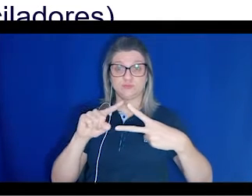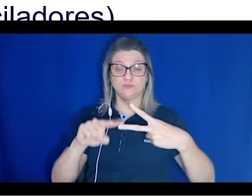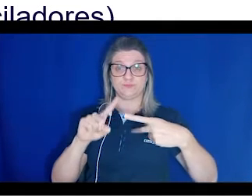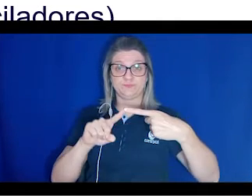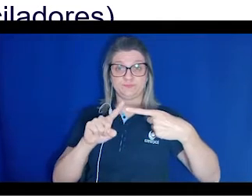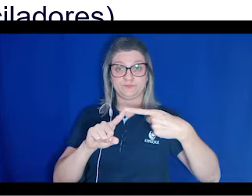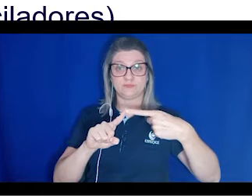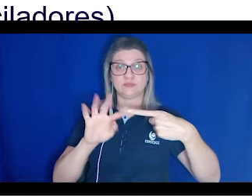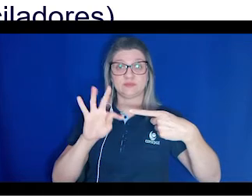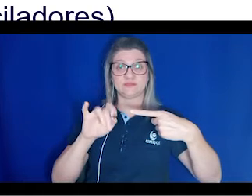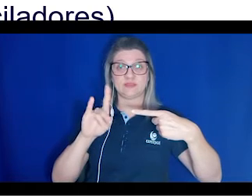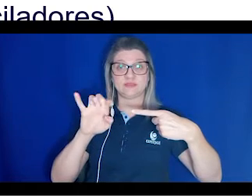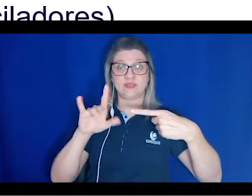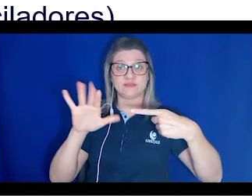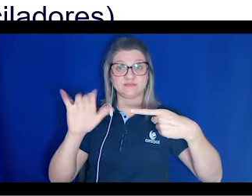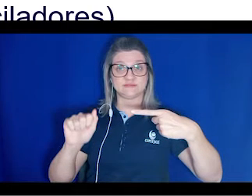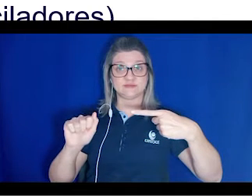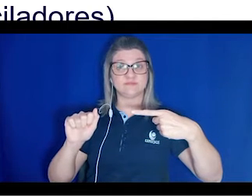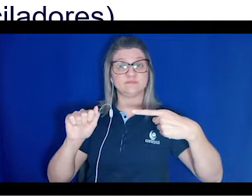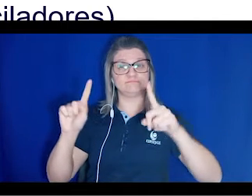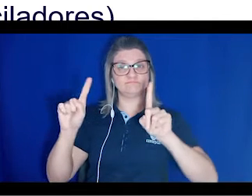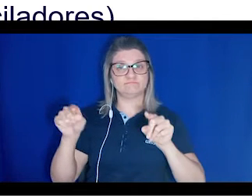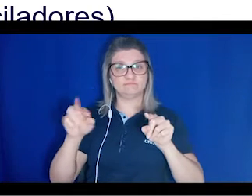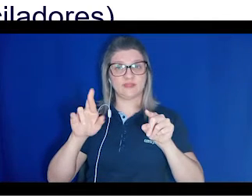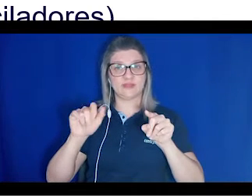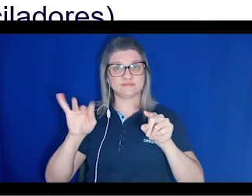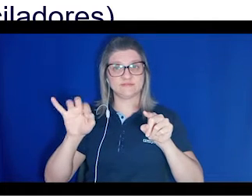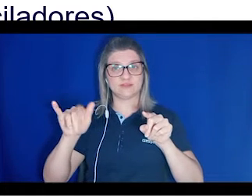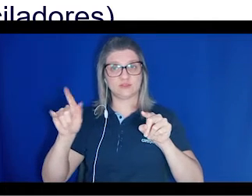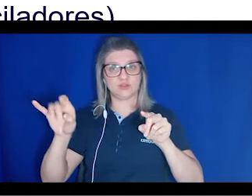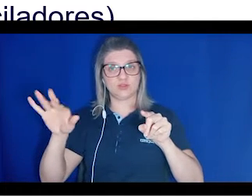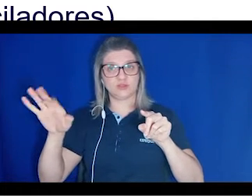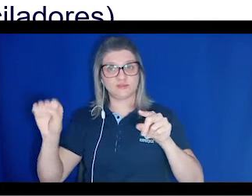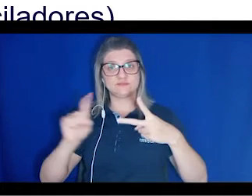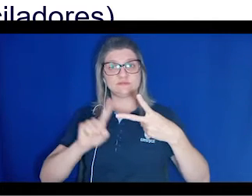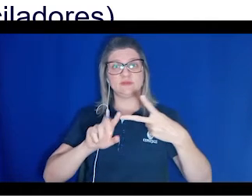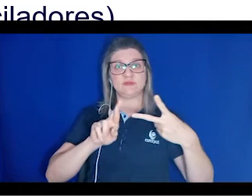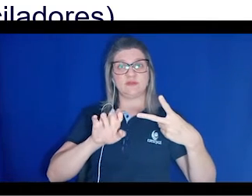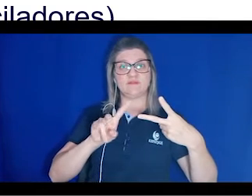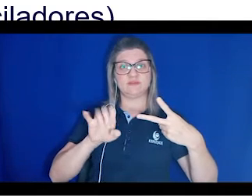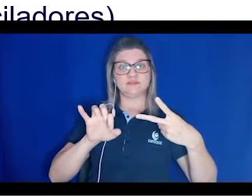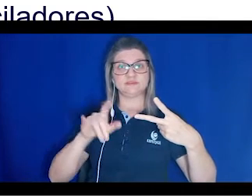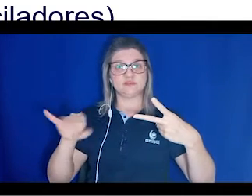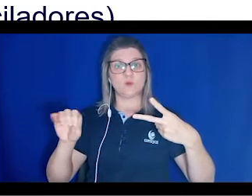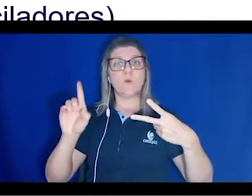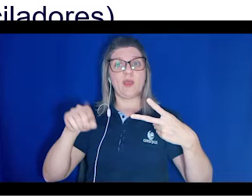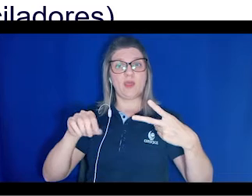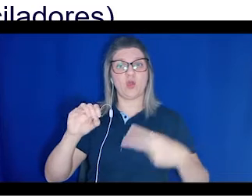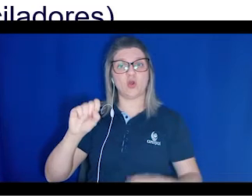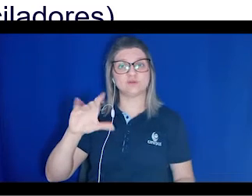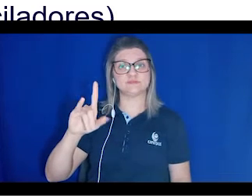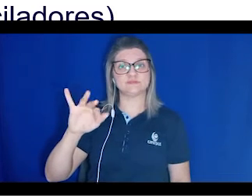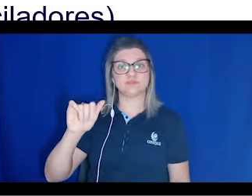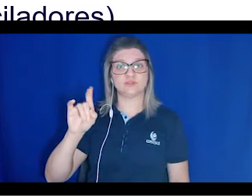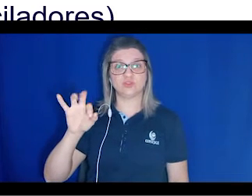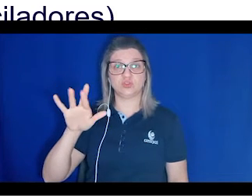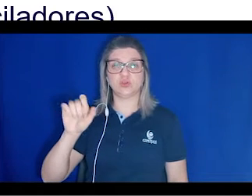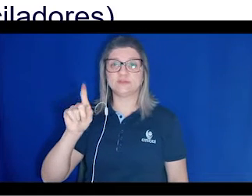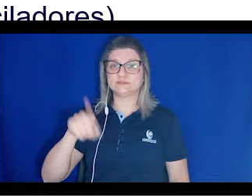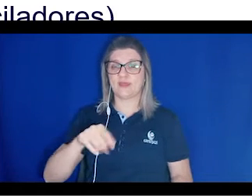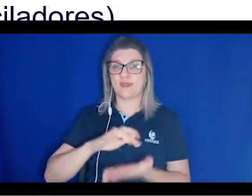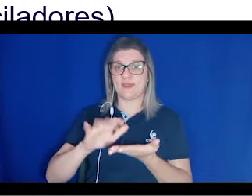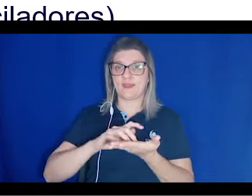tipos, indicadores de tendência, que são rastreadores, e indicadores de reversão, que são osciladores. Portanto,